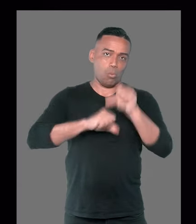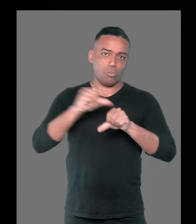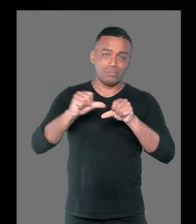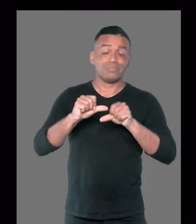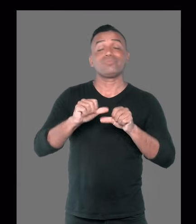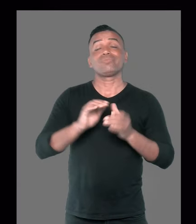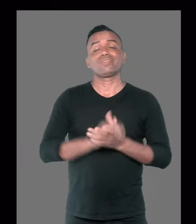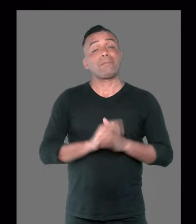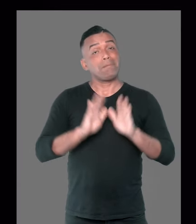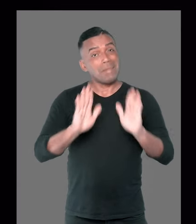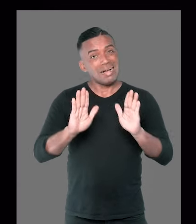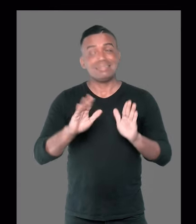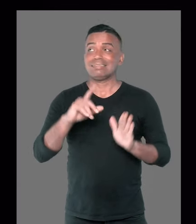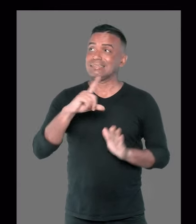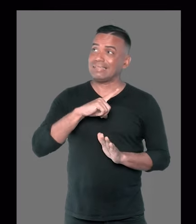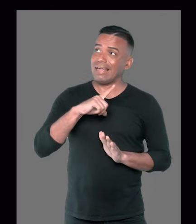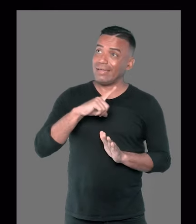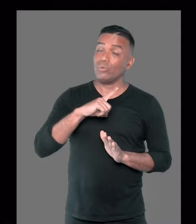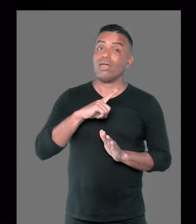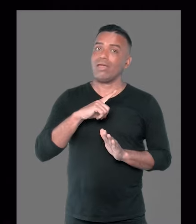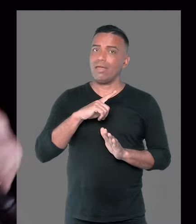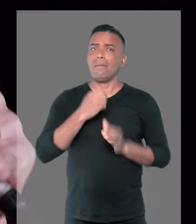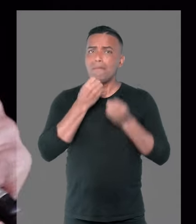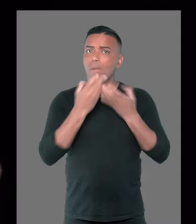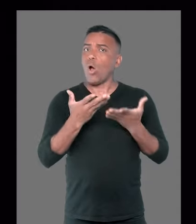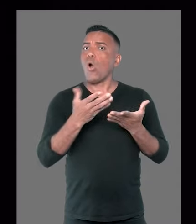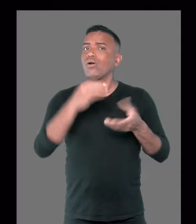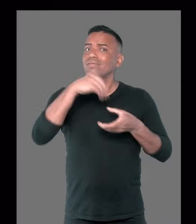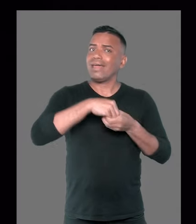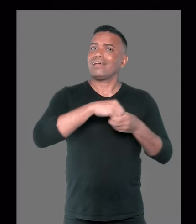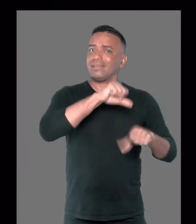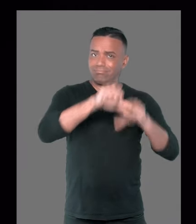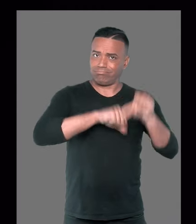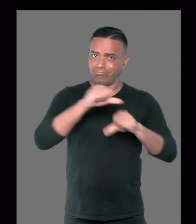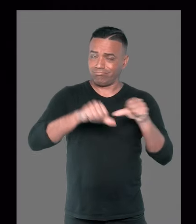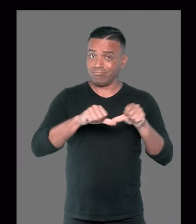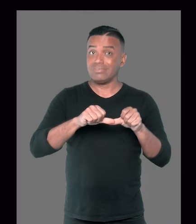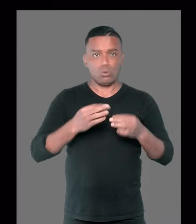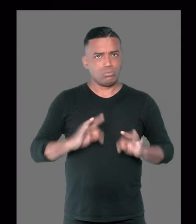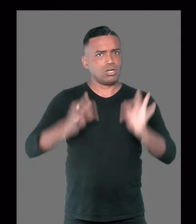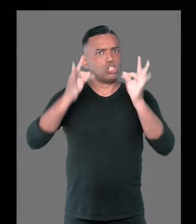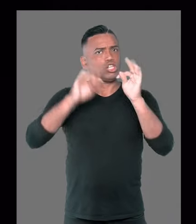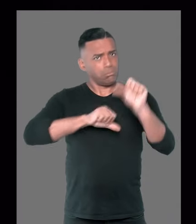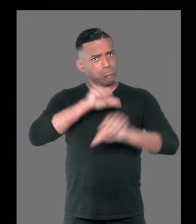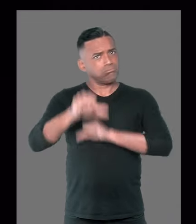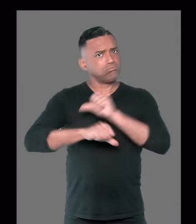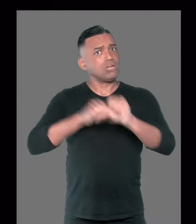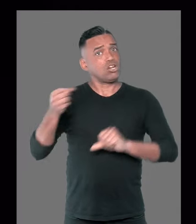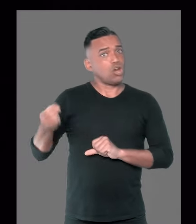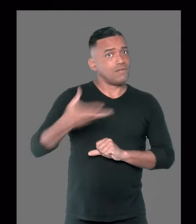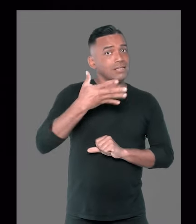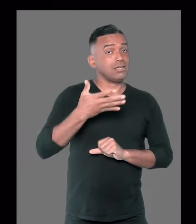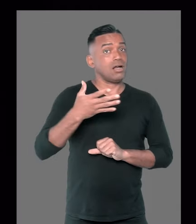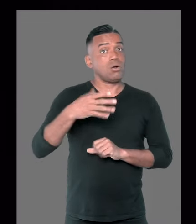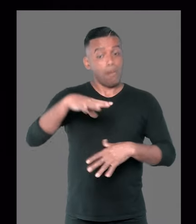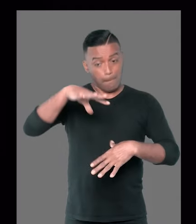gente tem uma coisa a favor da transformação agora que todo mundo sabe como é que a tecnologia transformou a Inovação e a